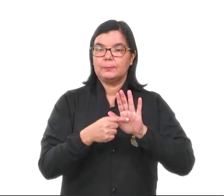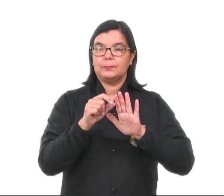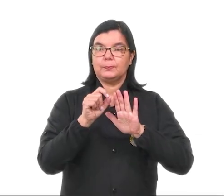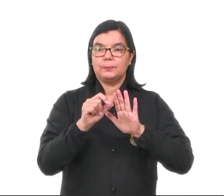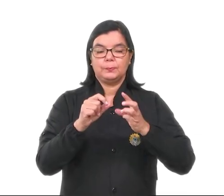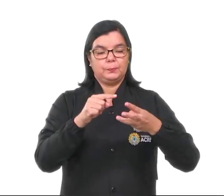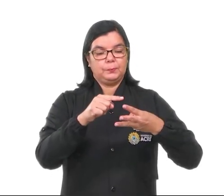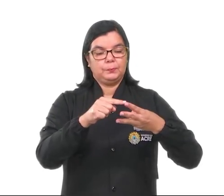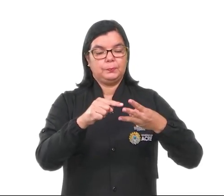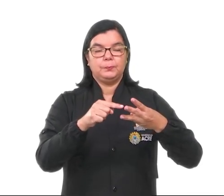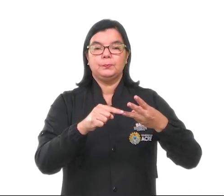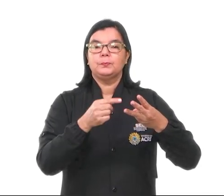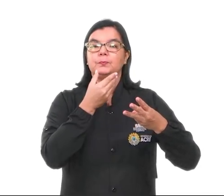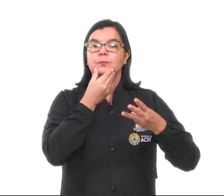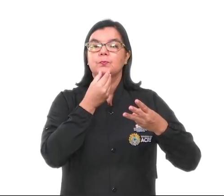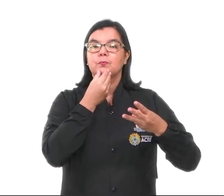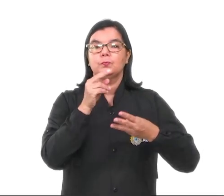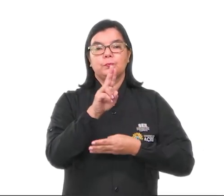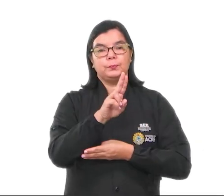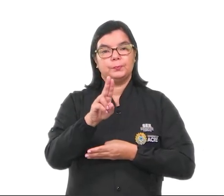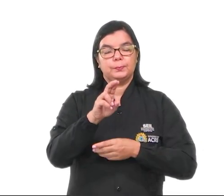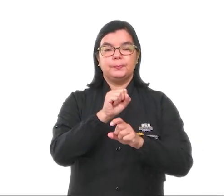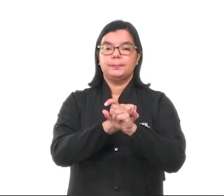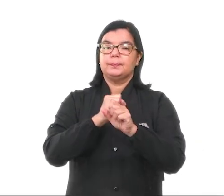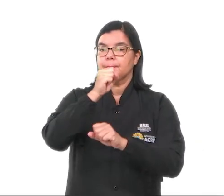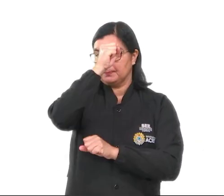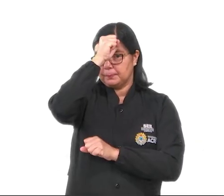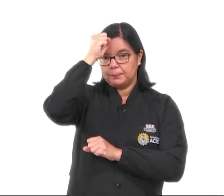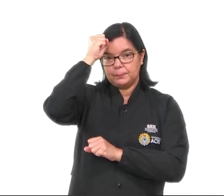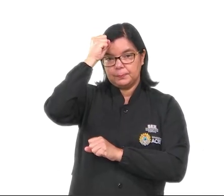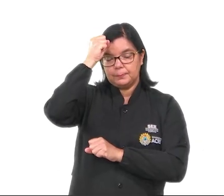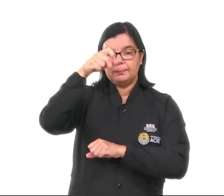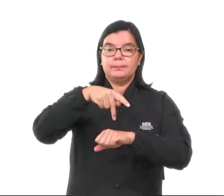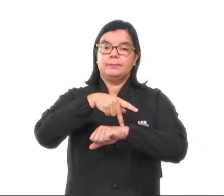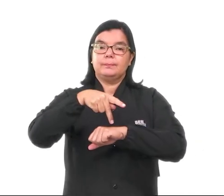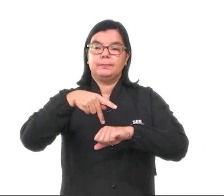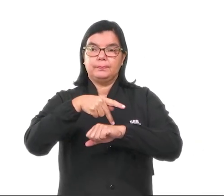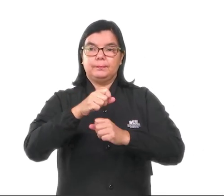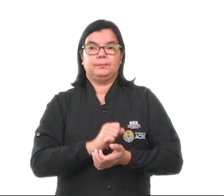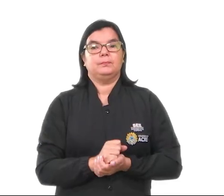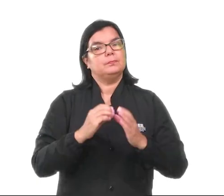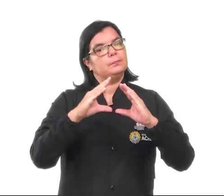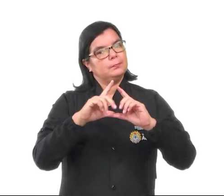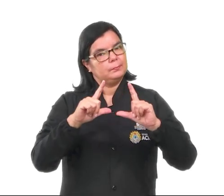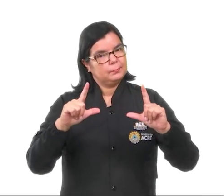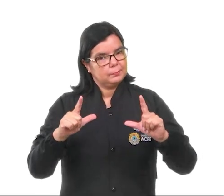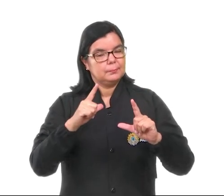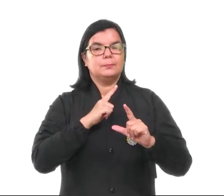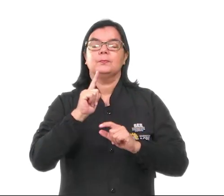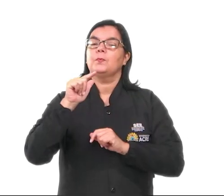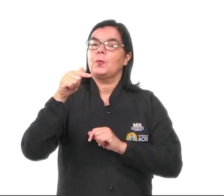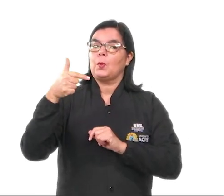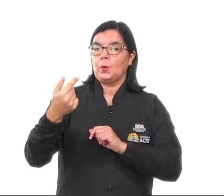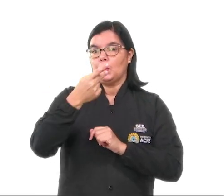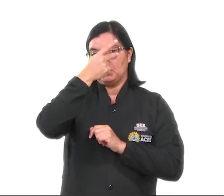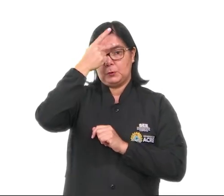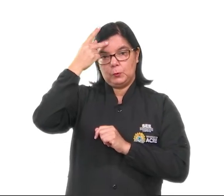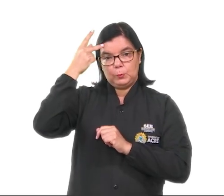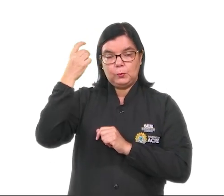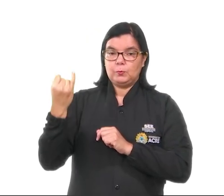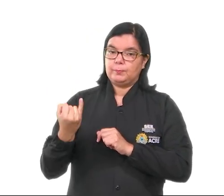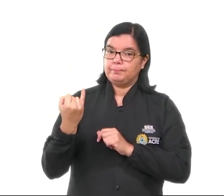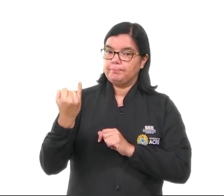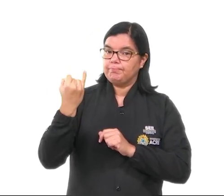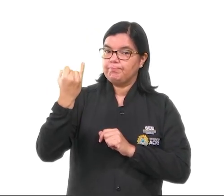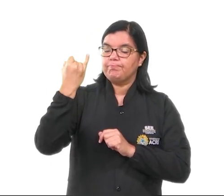destacado 3 grandes nomes da sociologia no nosso país. É claro que existem outros autores,